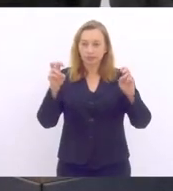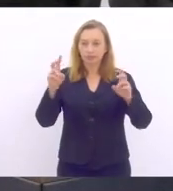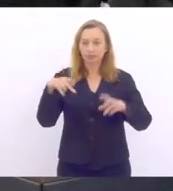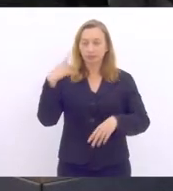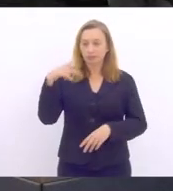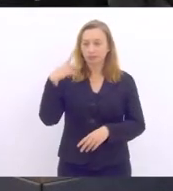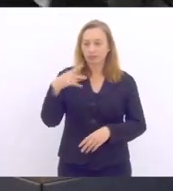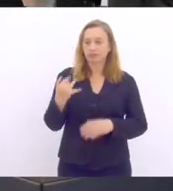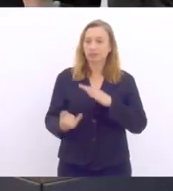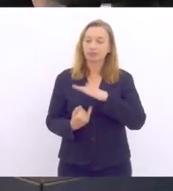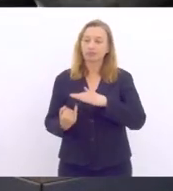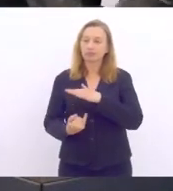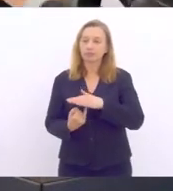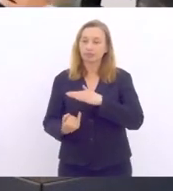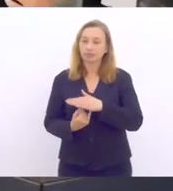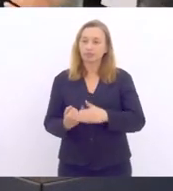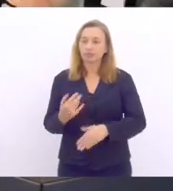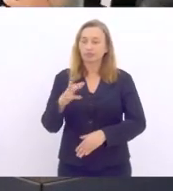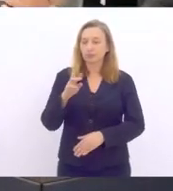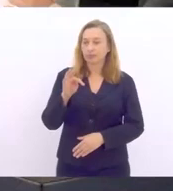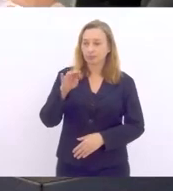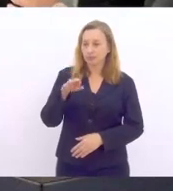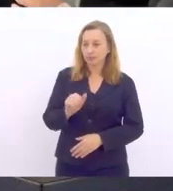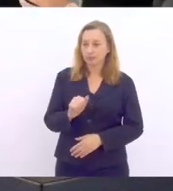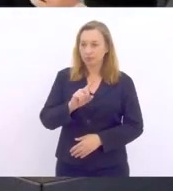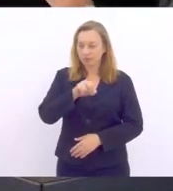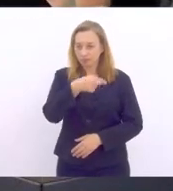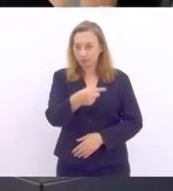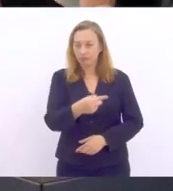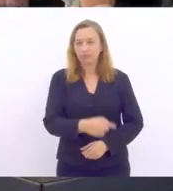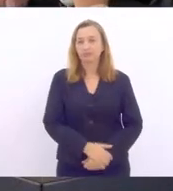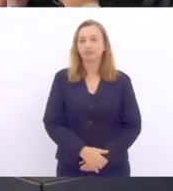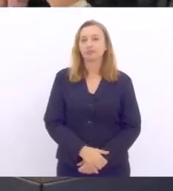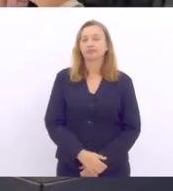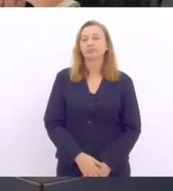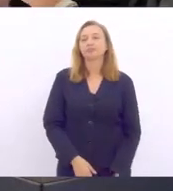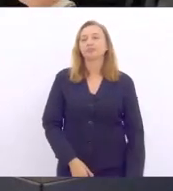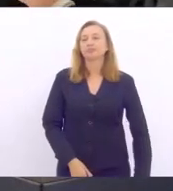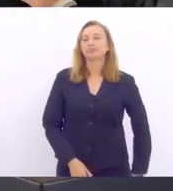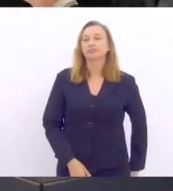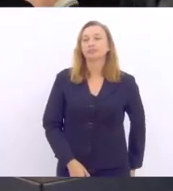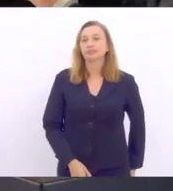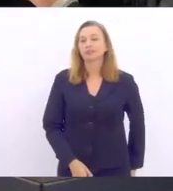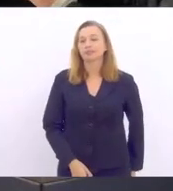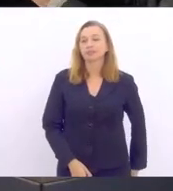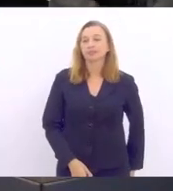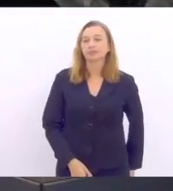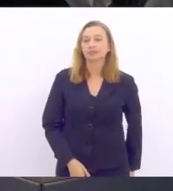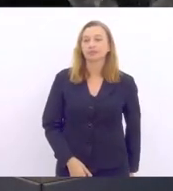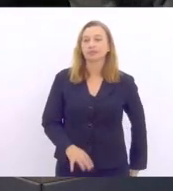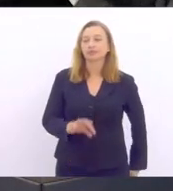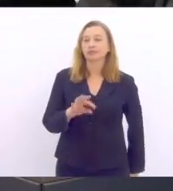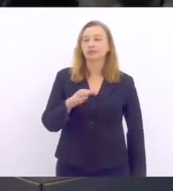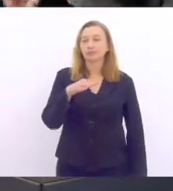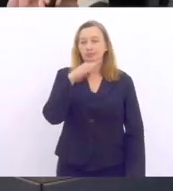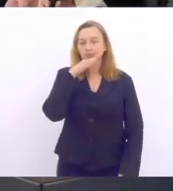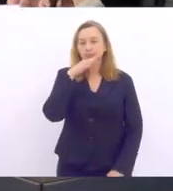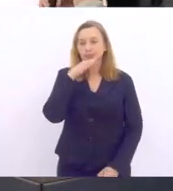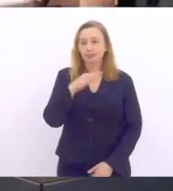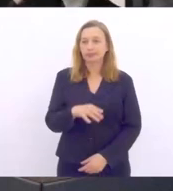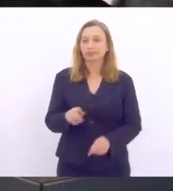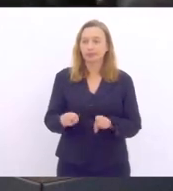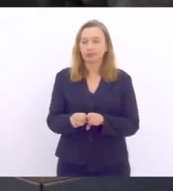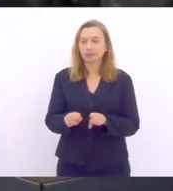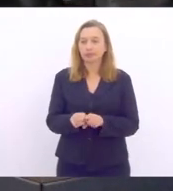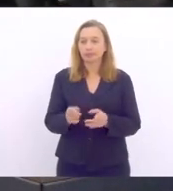e institucionais. Renata Souza, a seguir. Depois tem o deputado também, Chiquinho da Mangueira, está inscrito. Mas a Renata